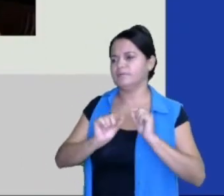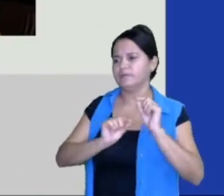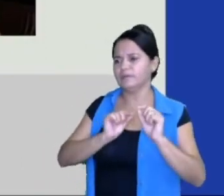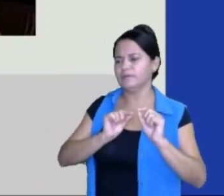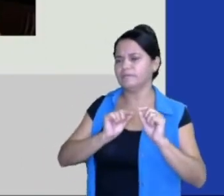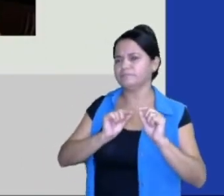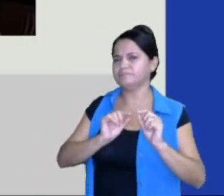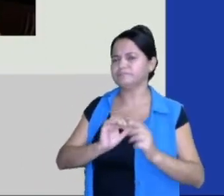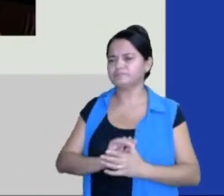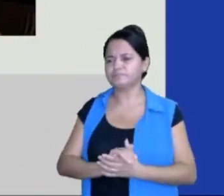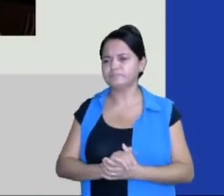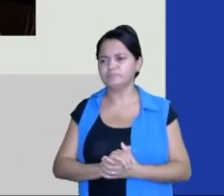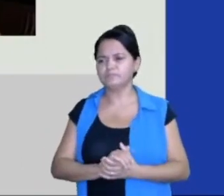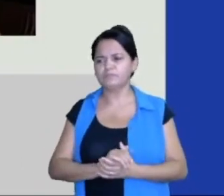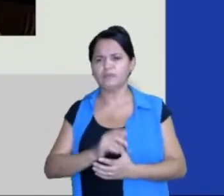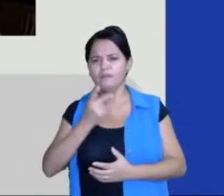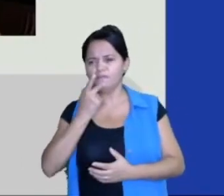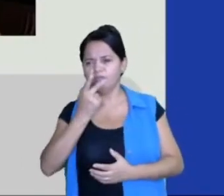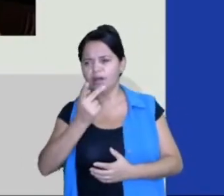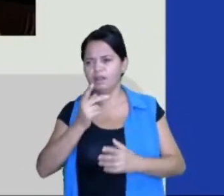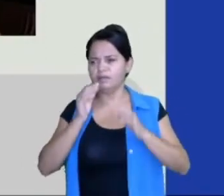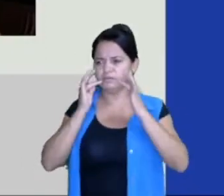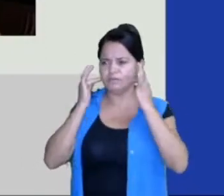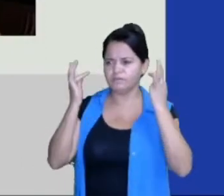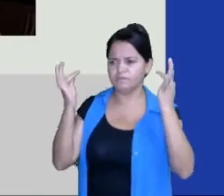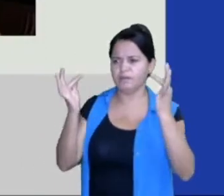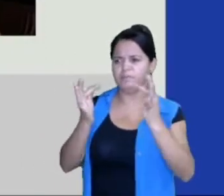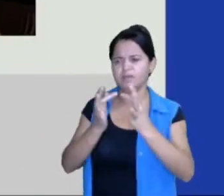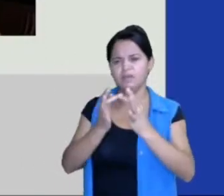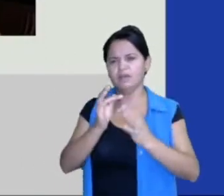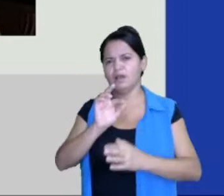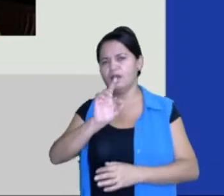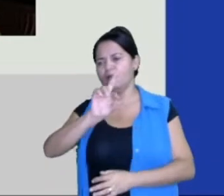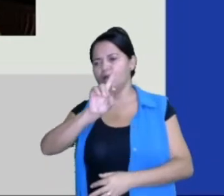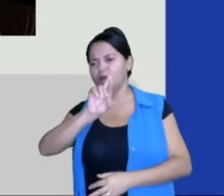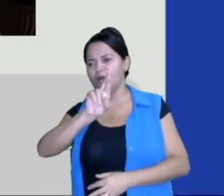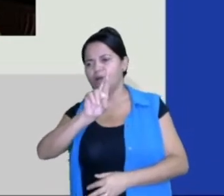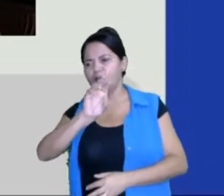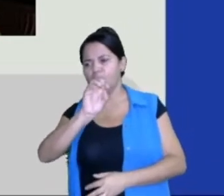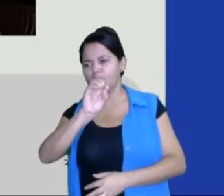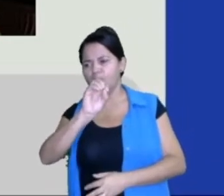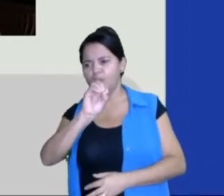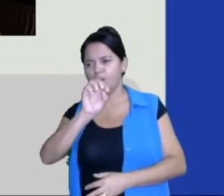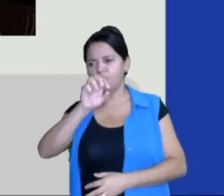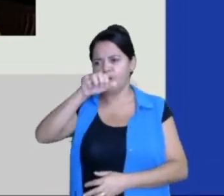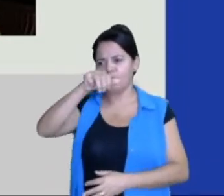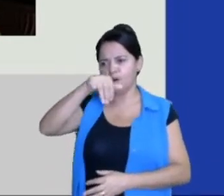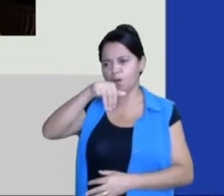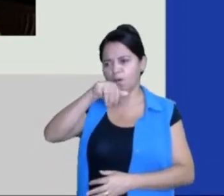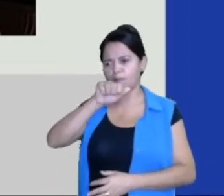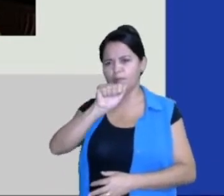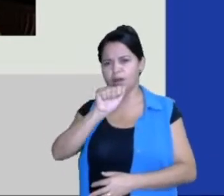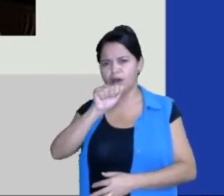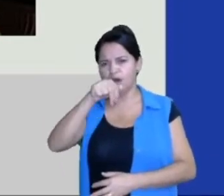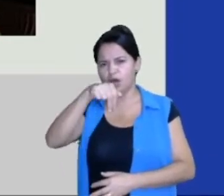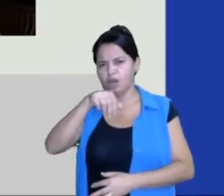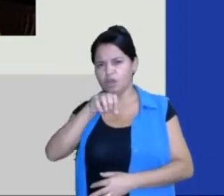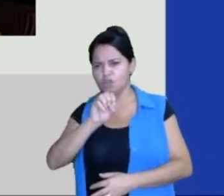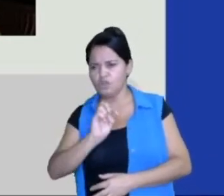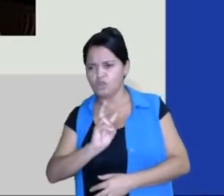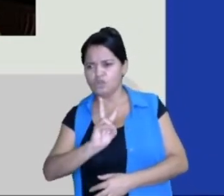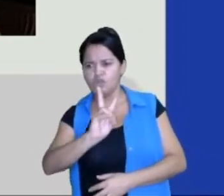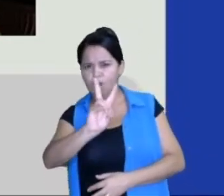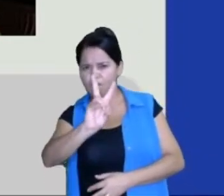Vamos lá então. Falando em família do Romanov, está aí, ó, czar Nicolau. Quando eu